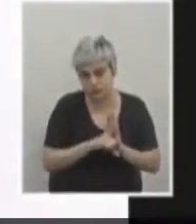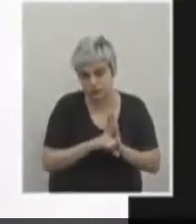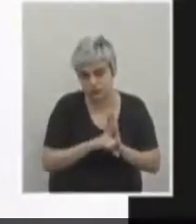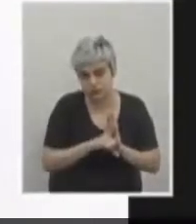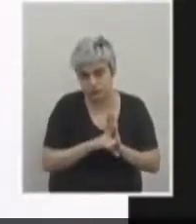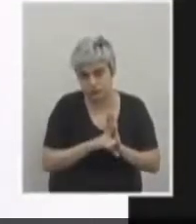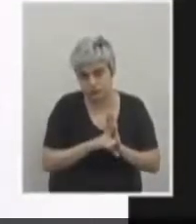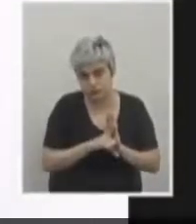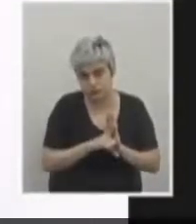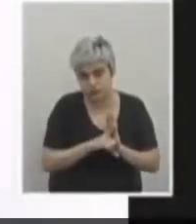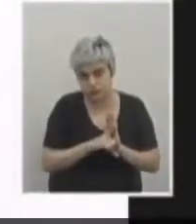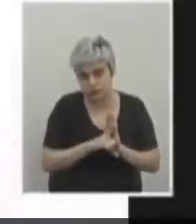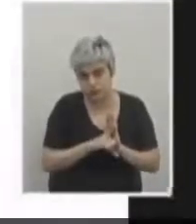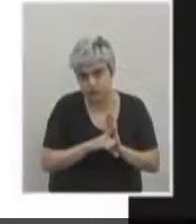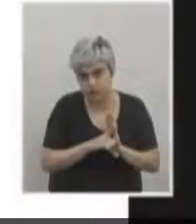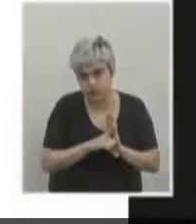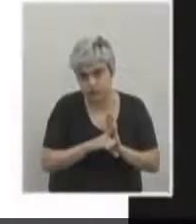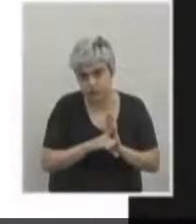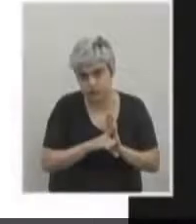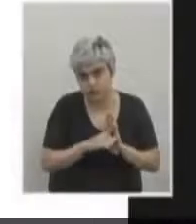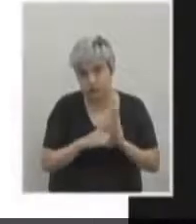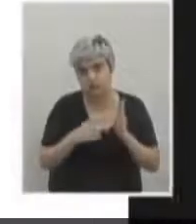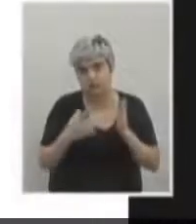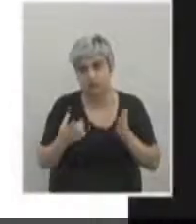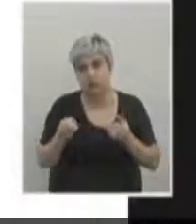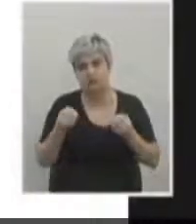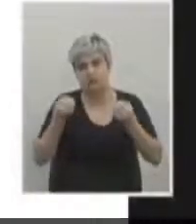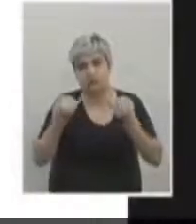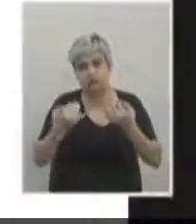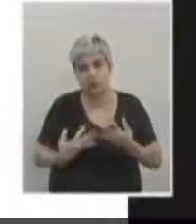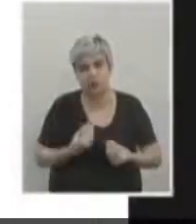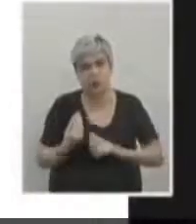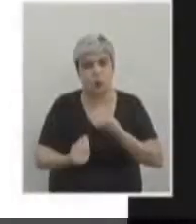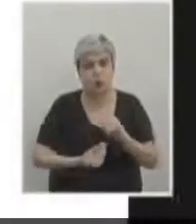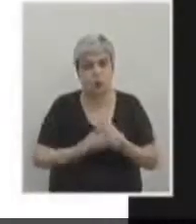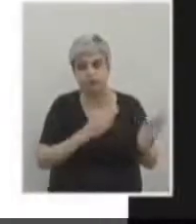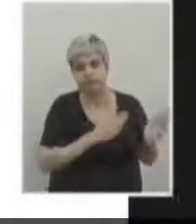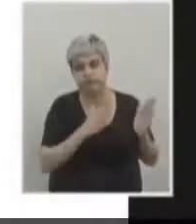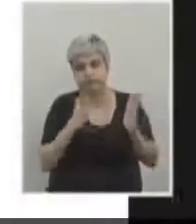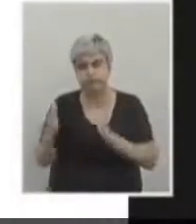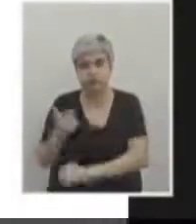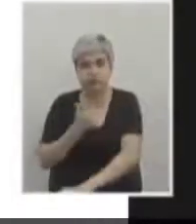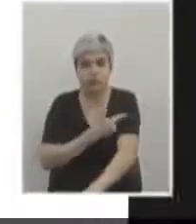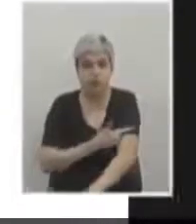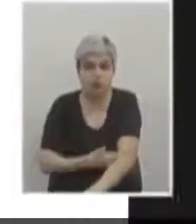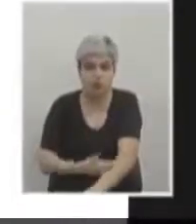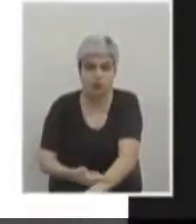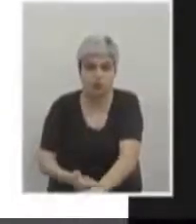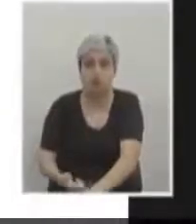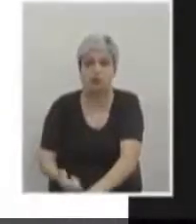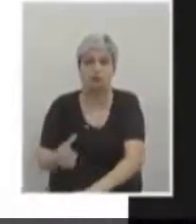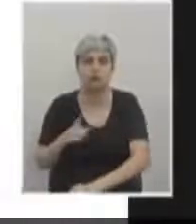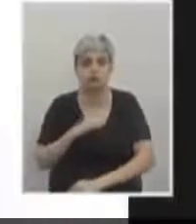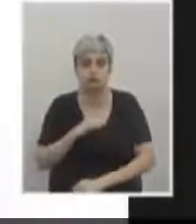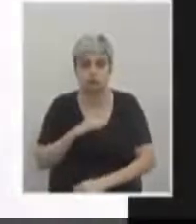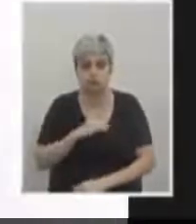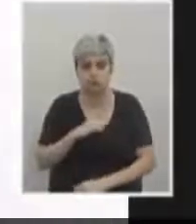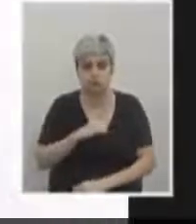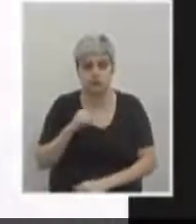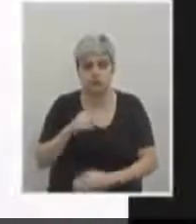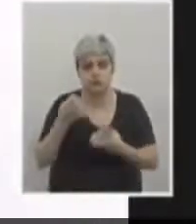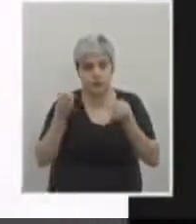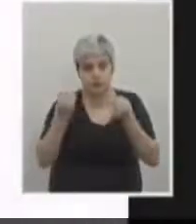15.293, que é a nossa legislação da carreira da educação, fala mesmo da EJ, está certinho. Ela fala que a